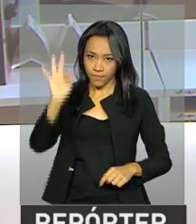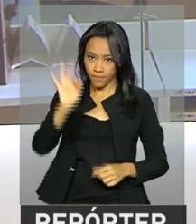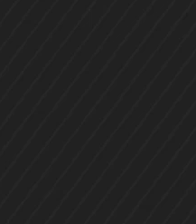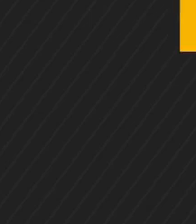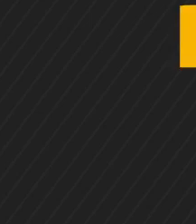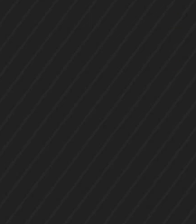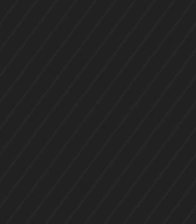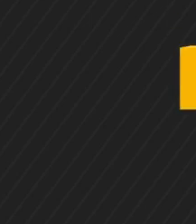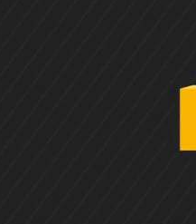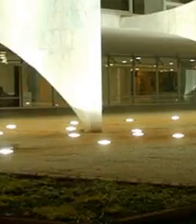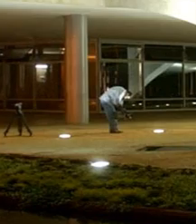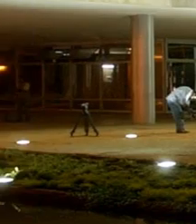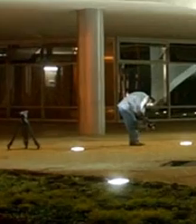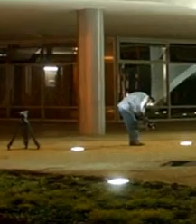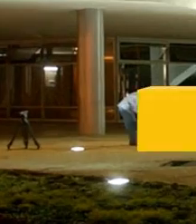Federal